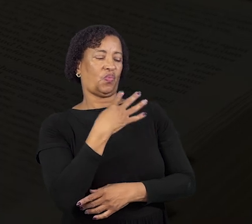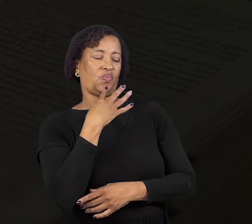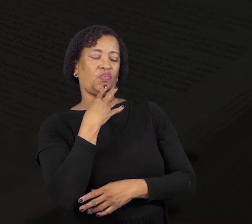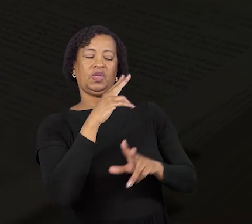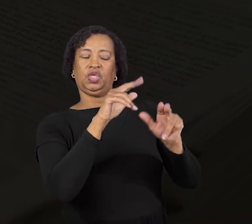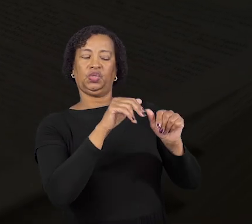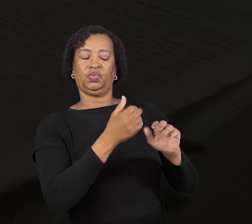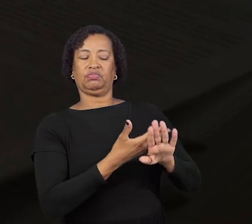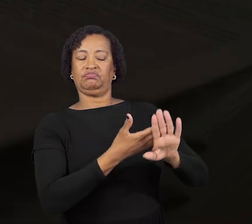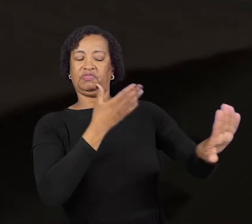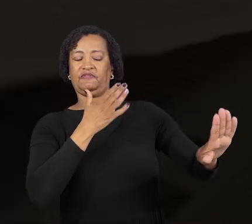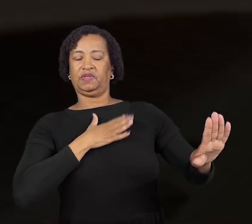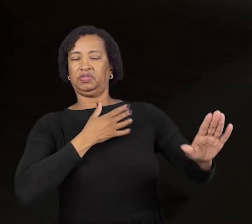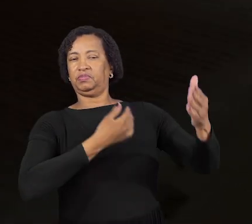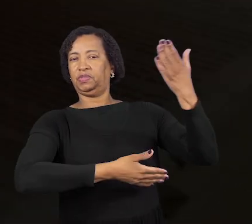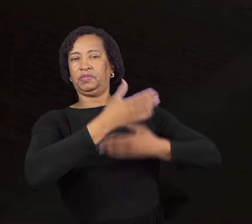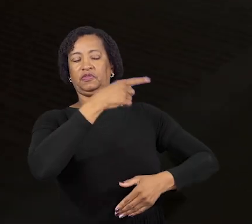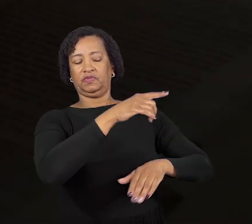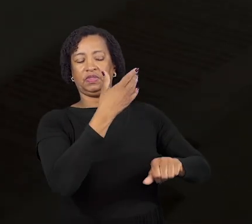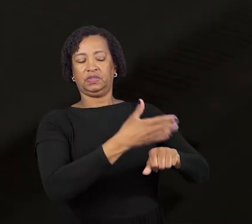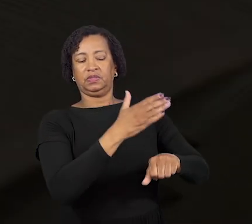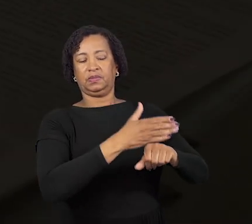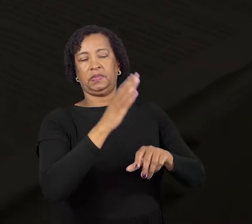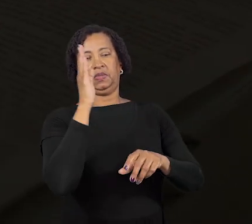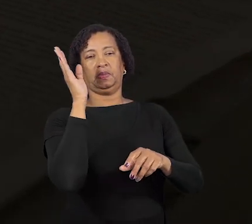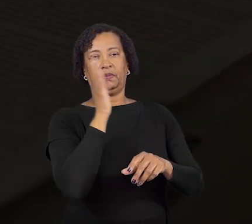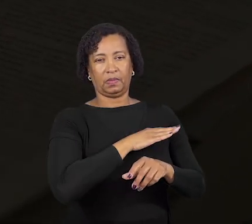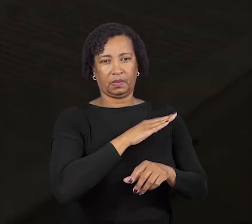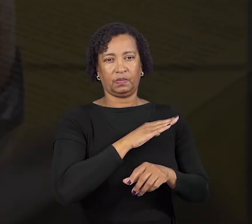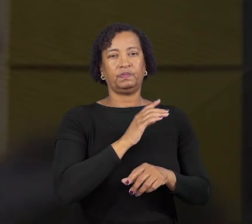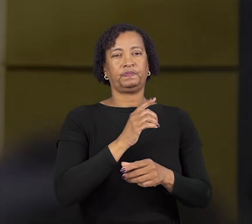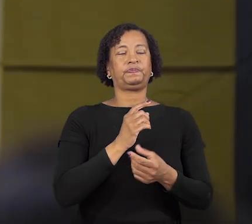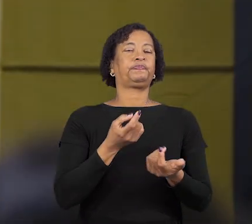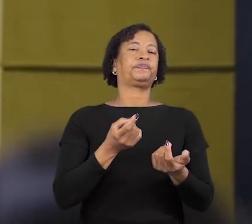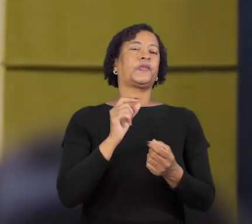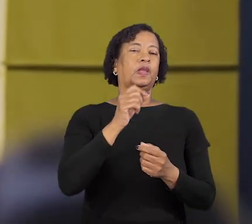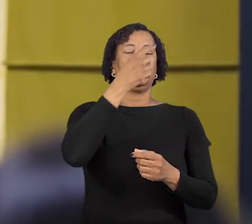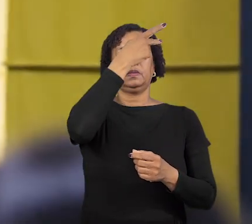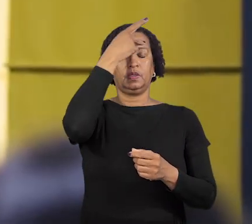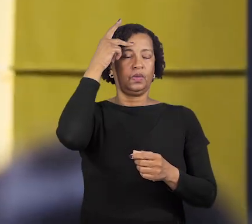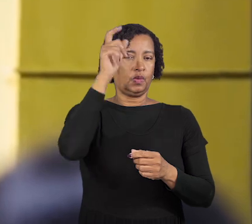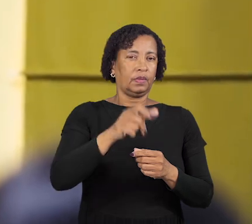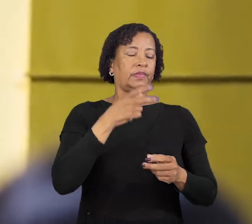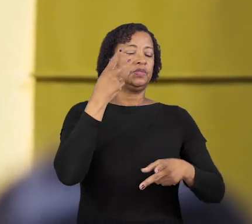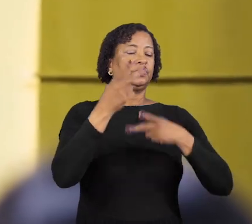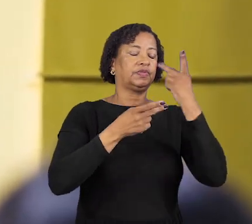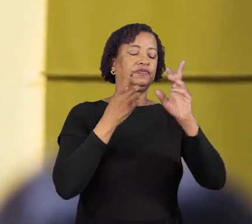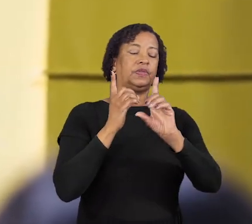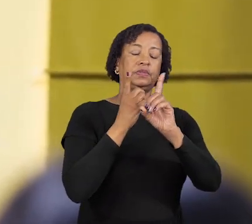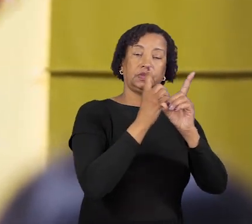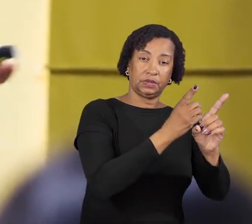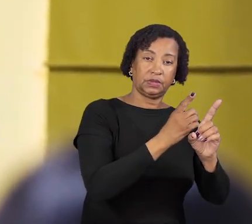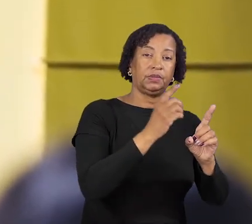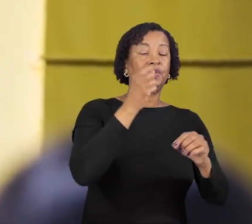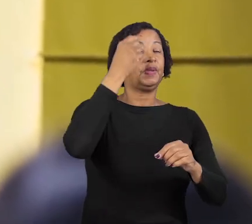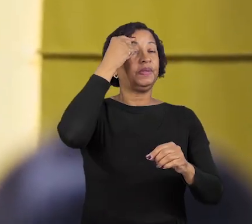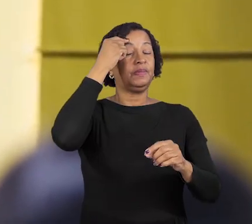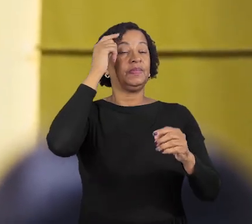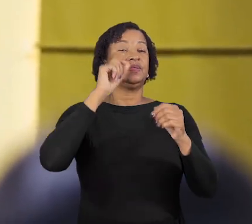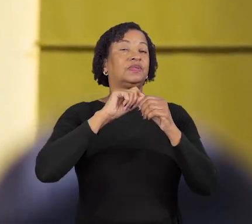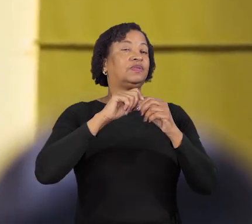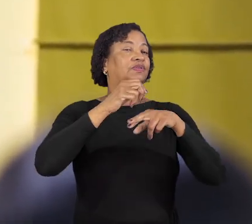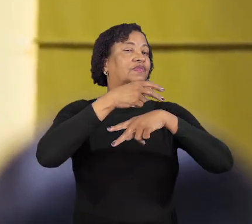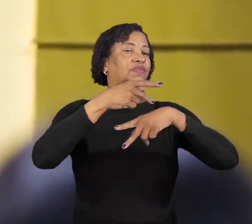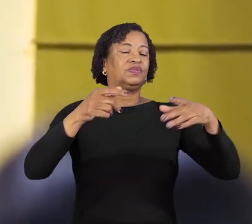conheci. Afastem-se de mim, vocês que praticam o mal. Isso se refere a uma pessoa que alega ser discípulo e que pensa que está